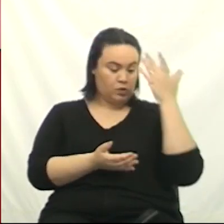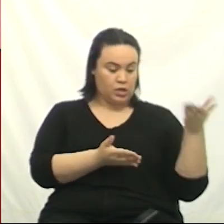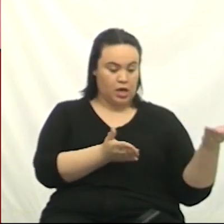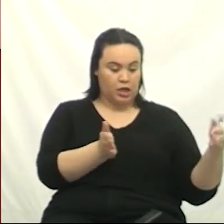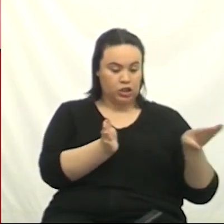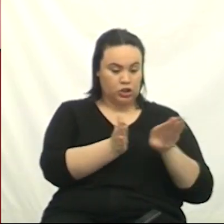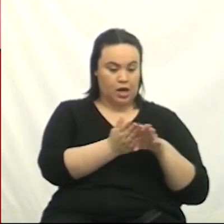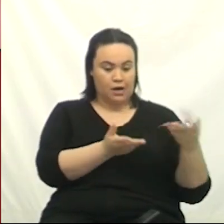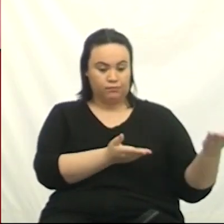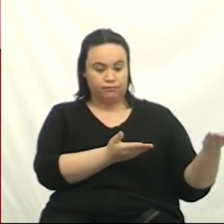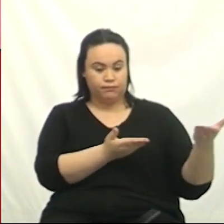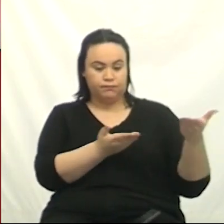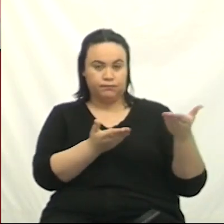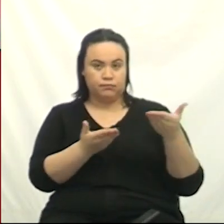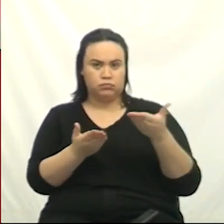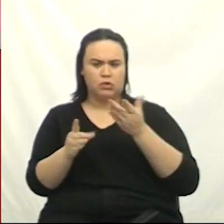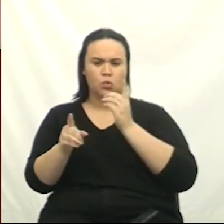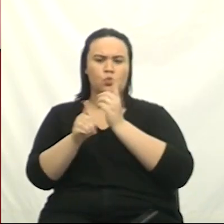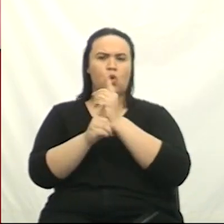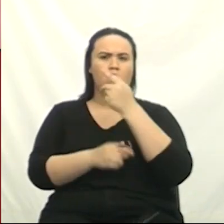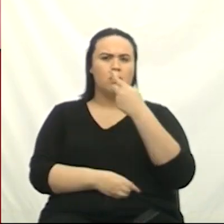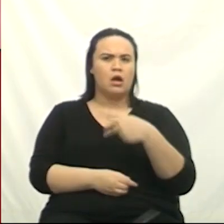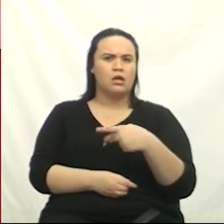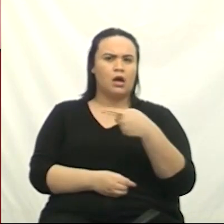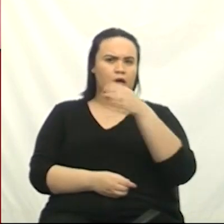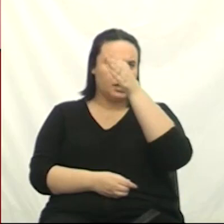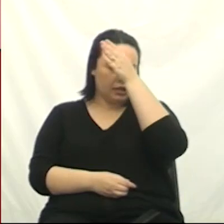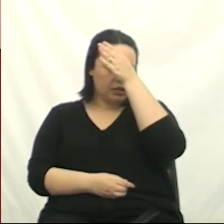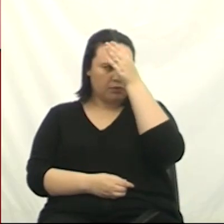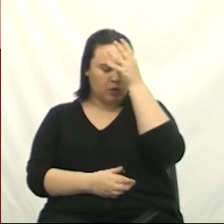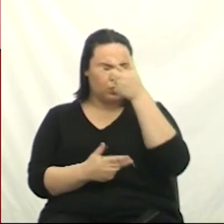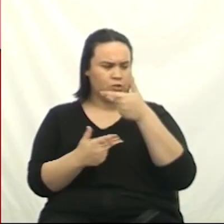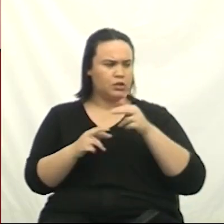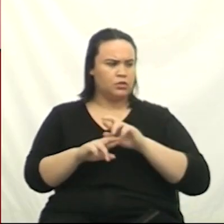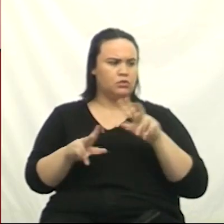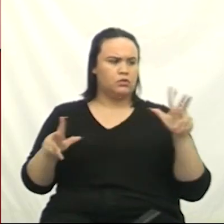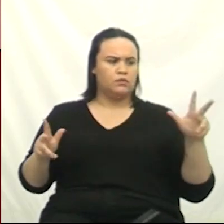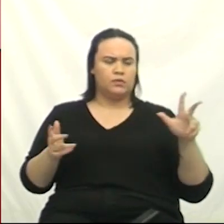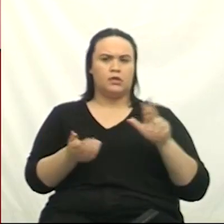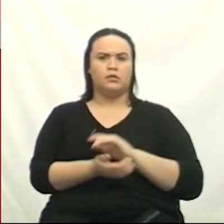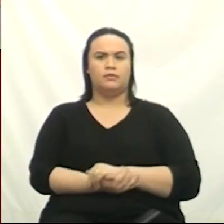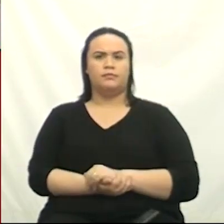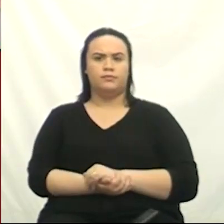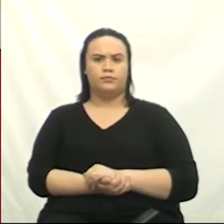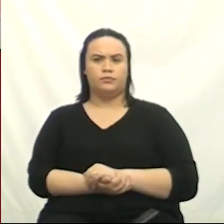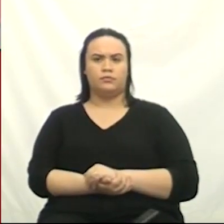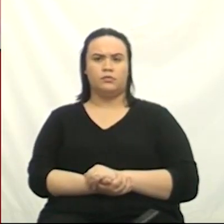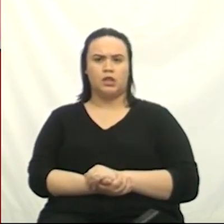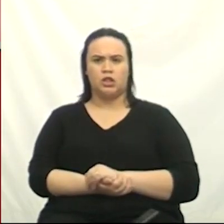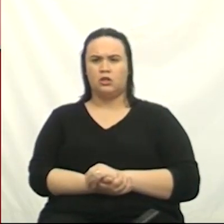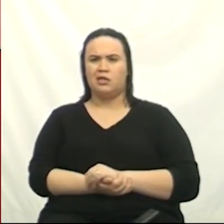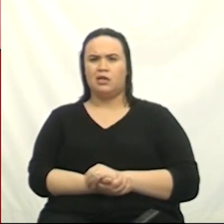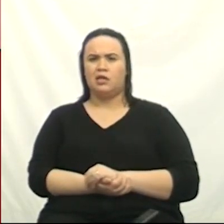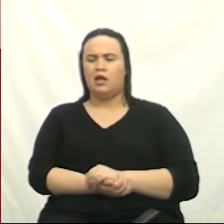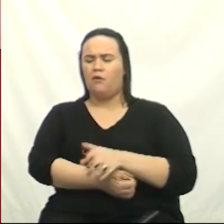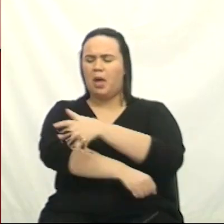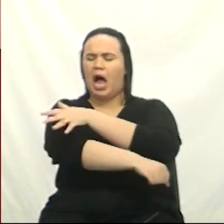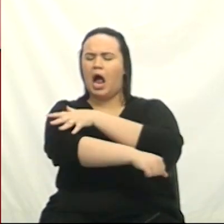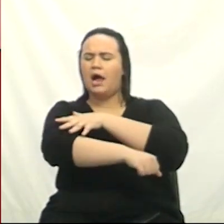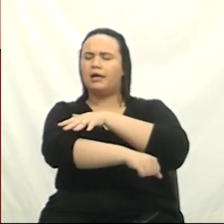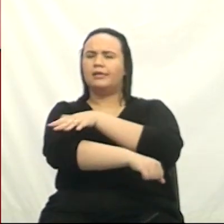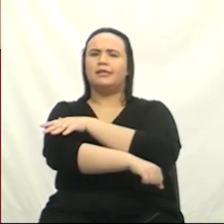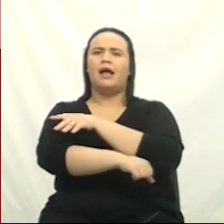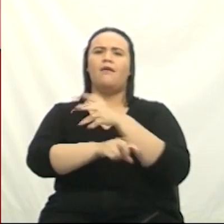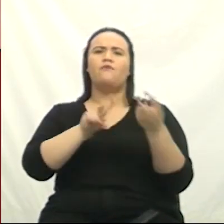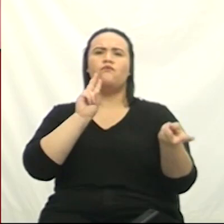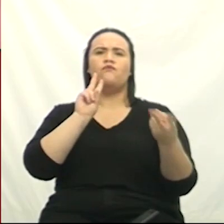lá de fora encontra aqui na nossa cidade algo diferente como encontra os parques na nossa cidade na Avenida